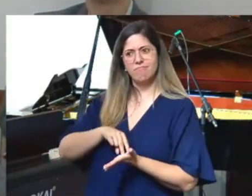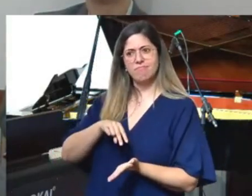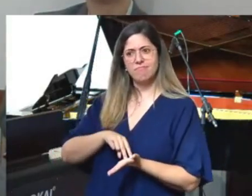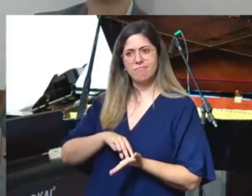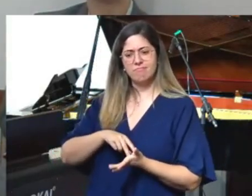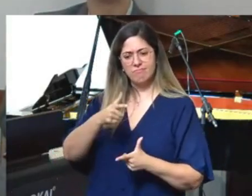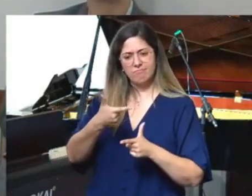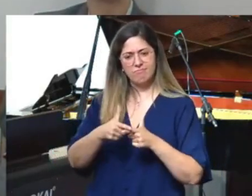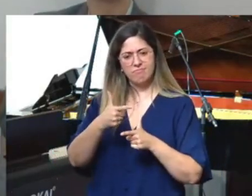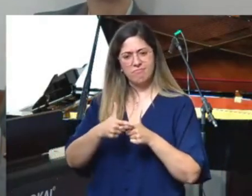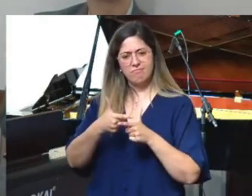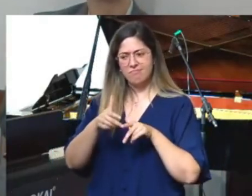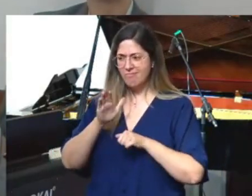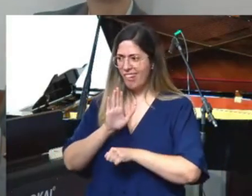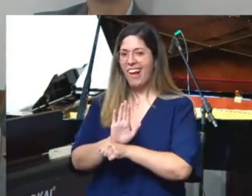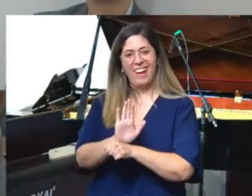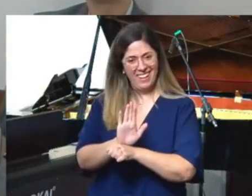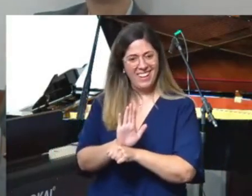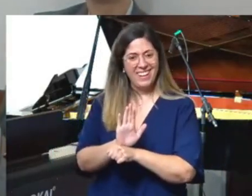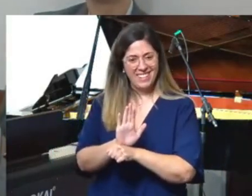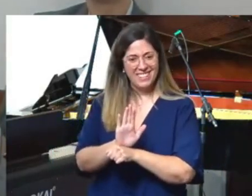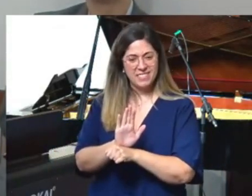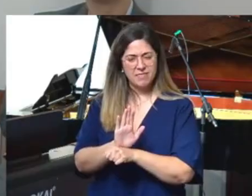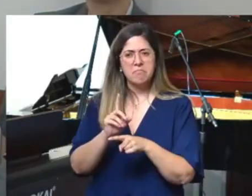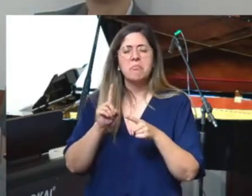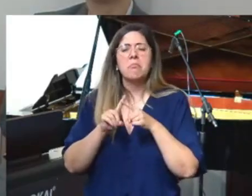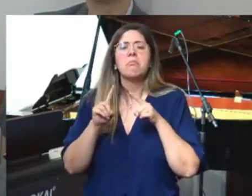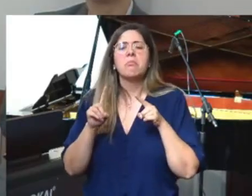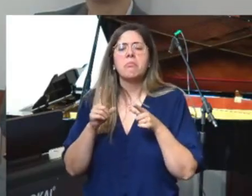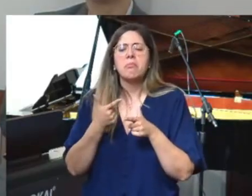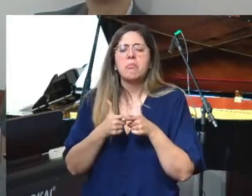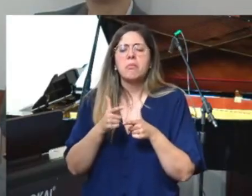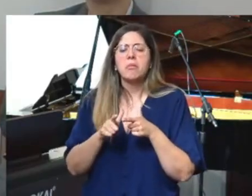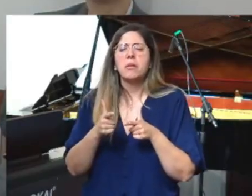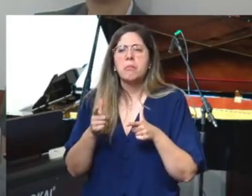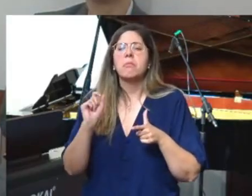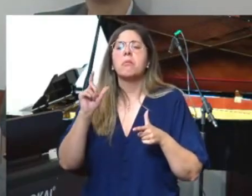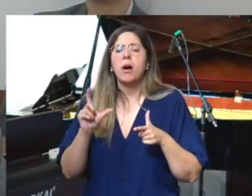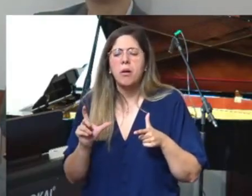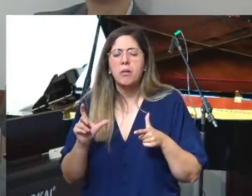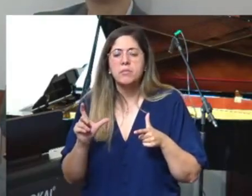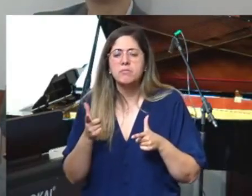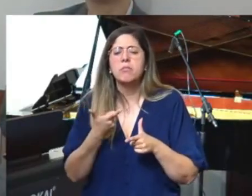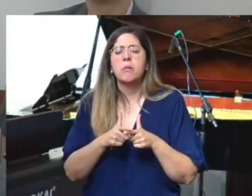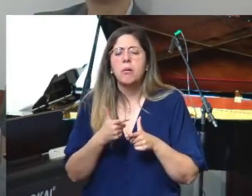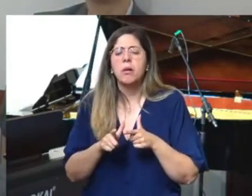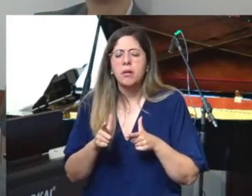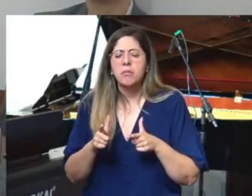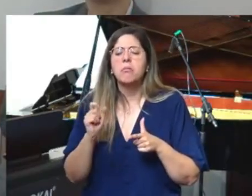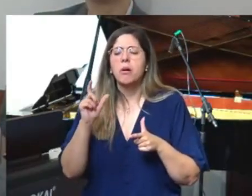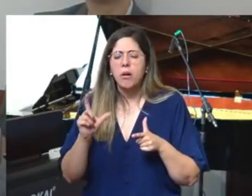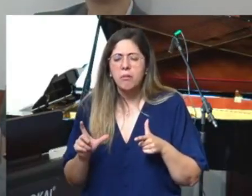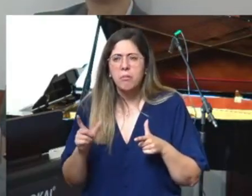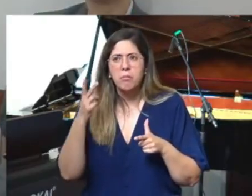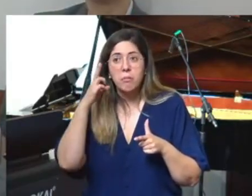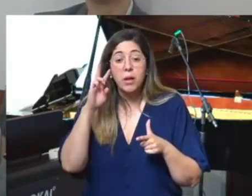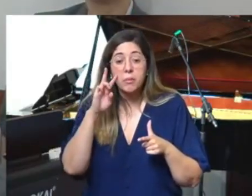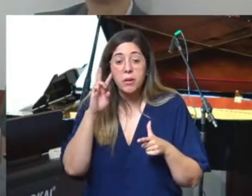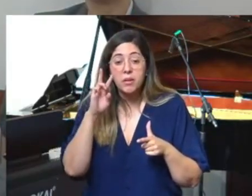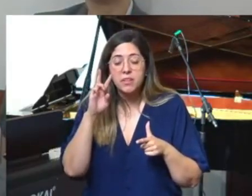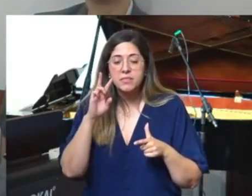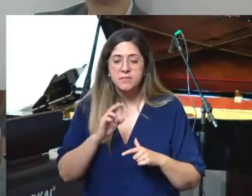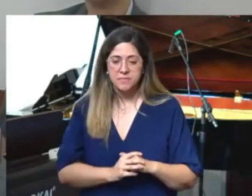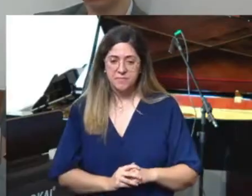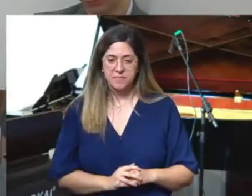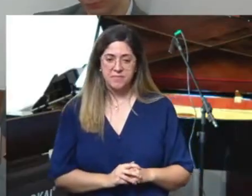problema na igreja em Creta. Mas qual o problema? Na última exposição nós colocamos o coração do problema, que nos é fornecido